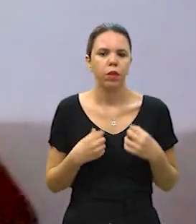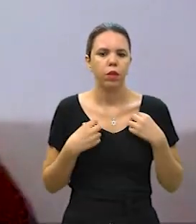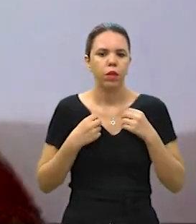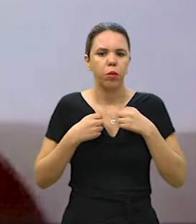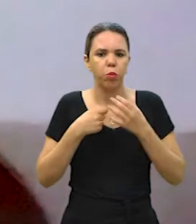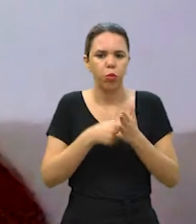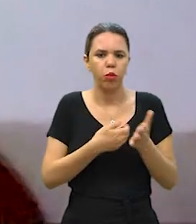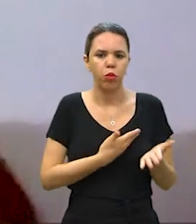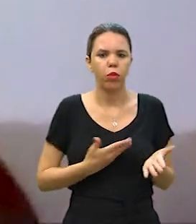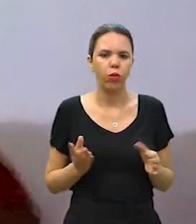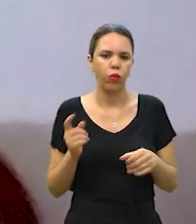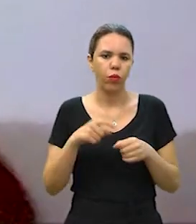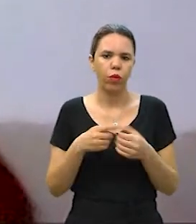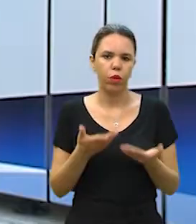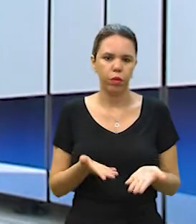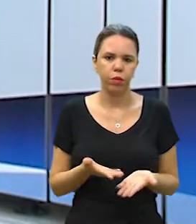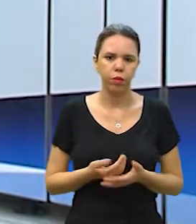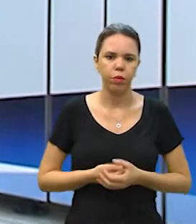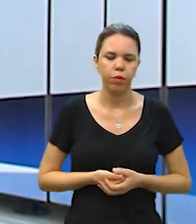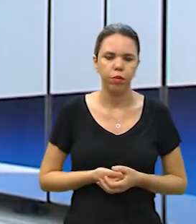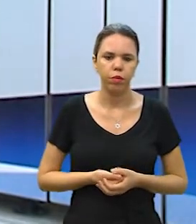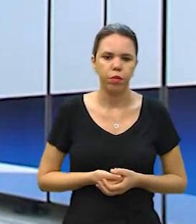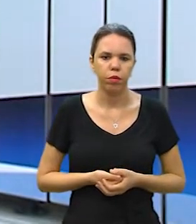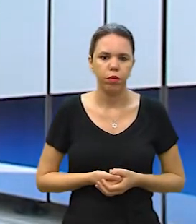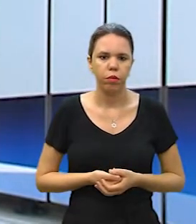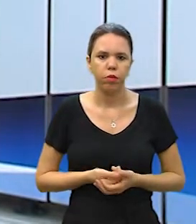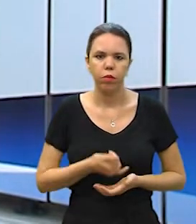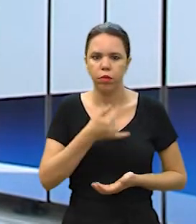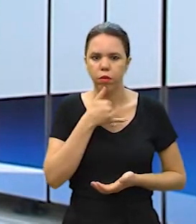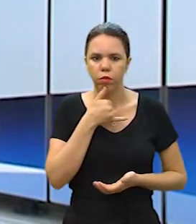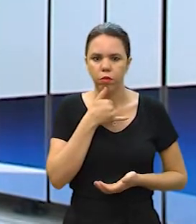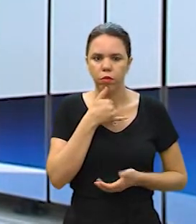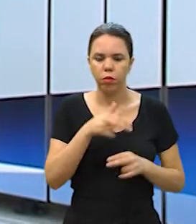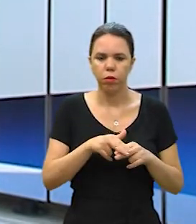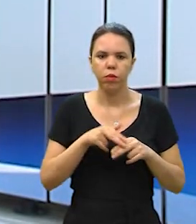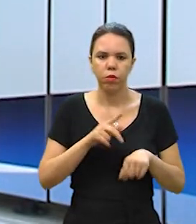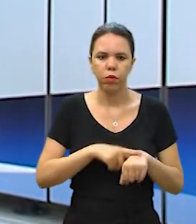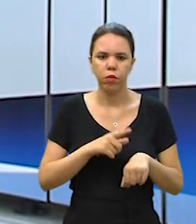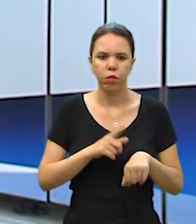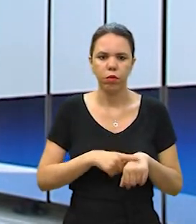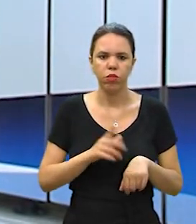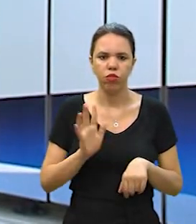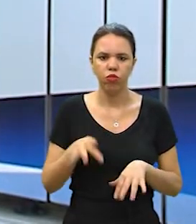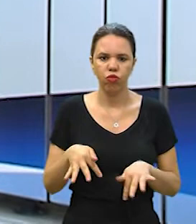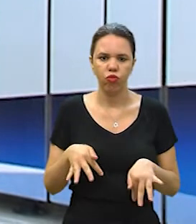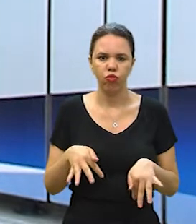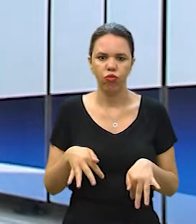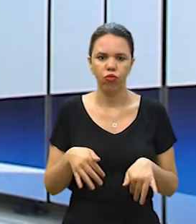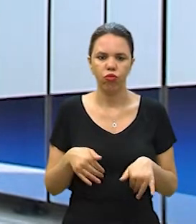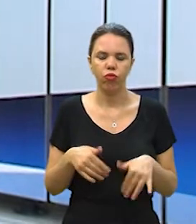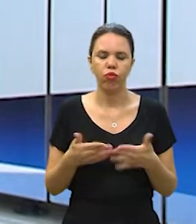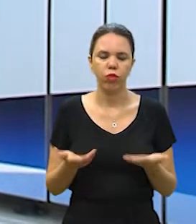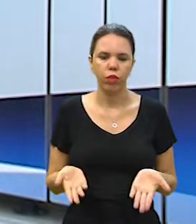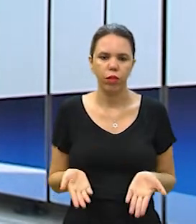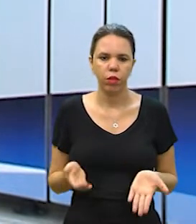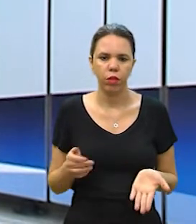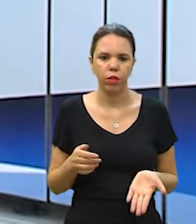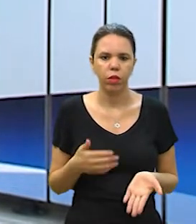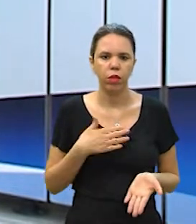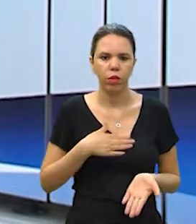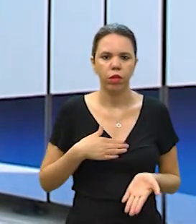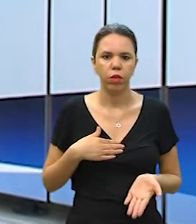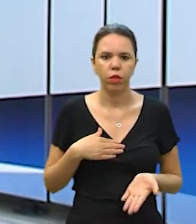políticas públicas voltadas para isso também. Bom, infelizmente, por conta do tempo, nós já estamos nos encaminhando para o final. Gostaria de mais